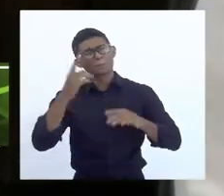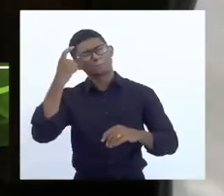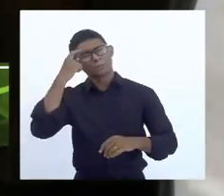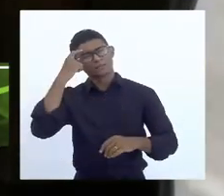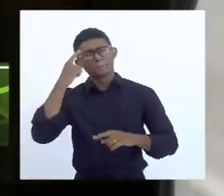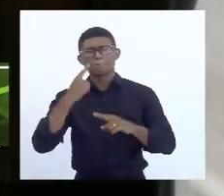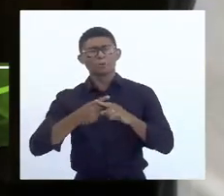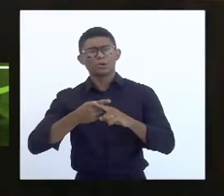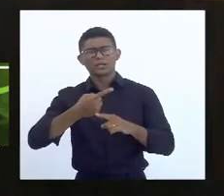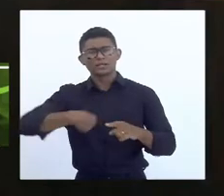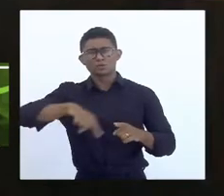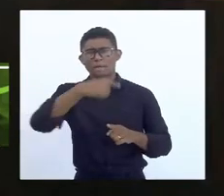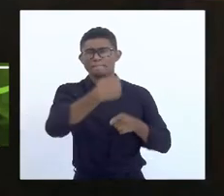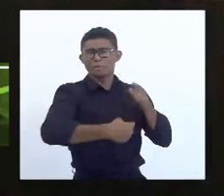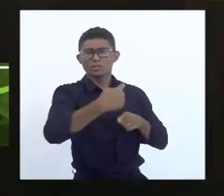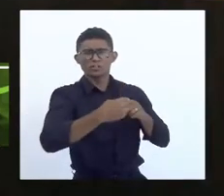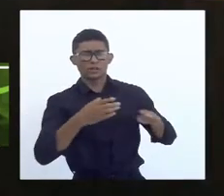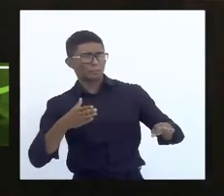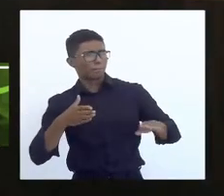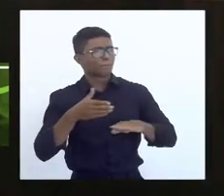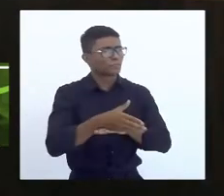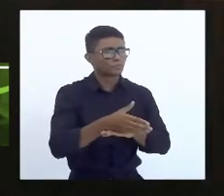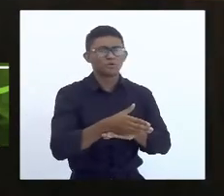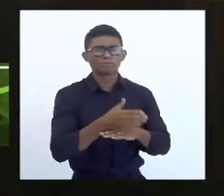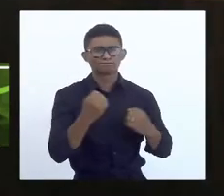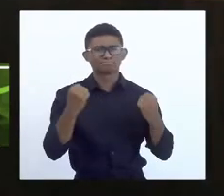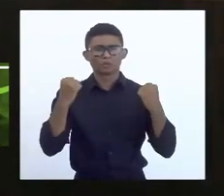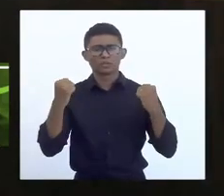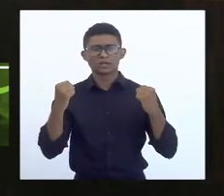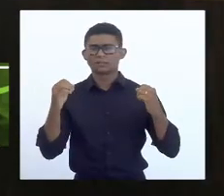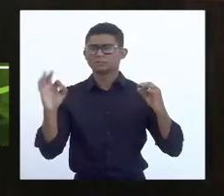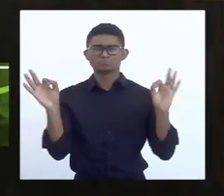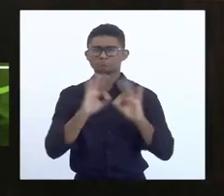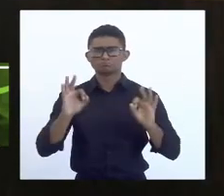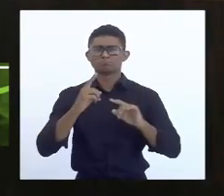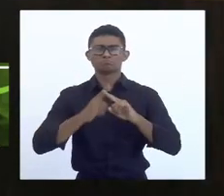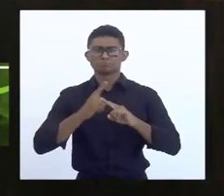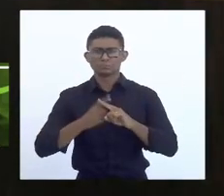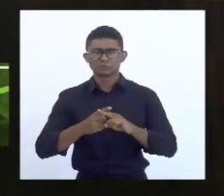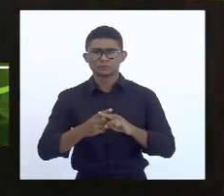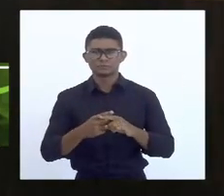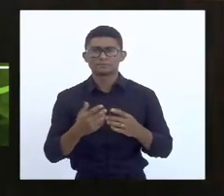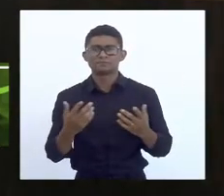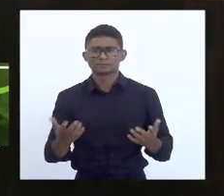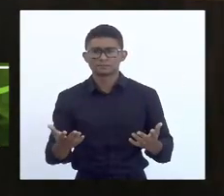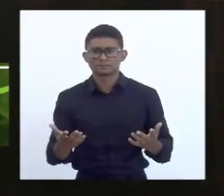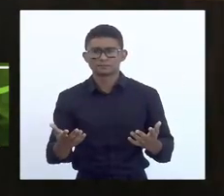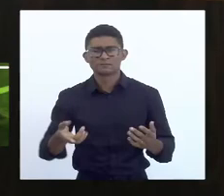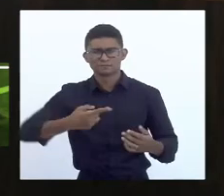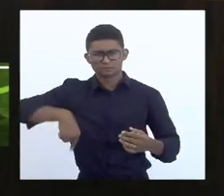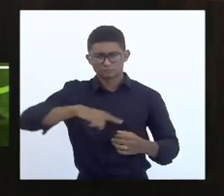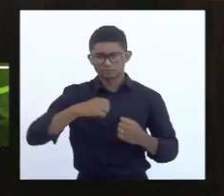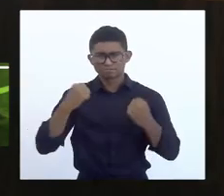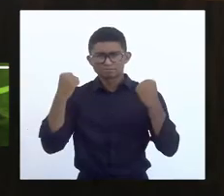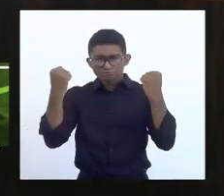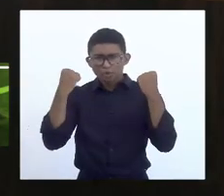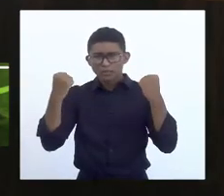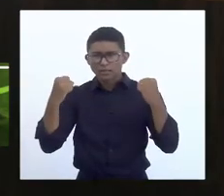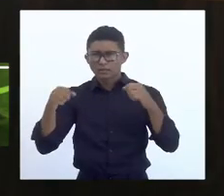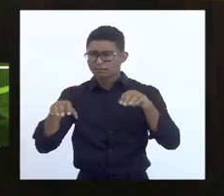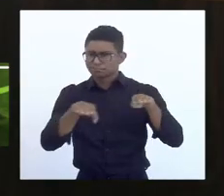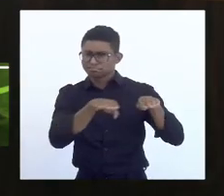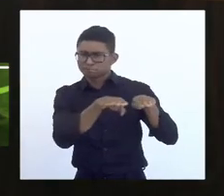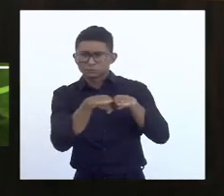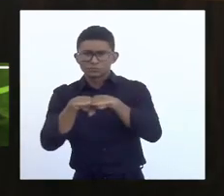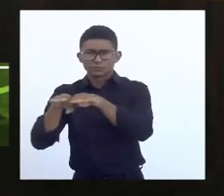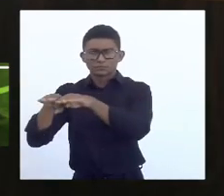espaços de poder? E quando eu falo de poder, eu estou falando para ocupar o poder, para a gente coletivizar o poder, horizontalizar o poder, devolver o